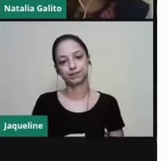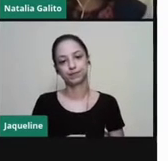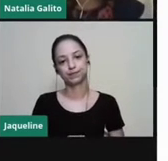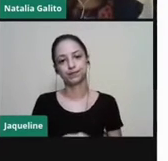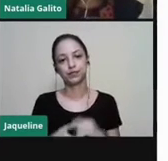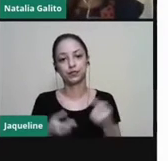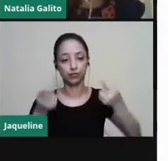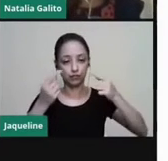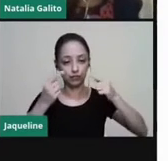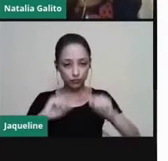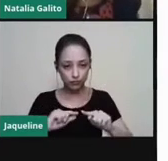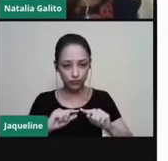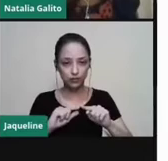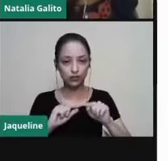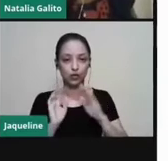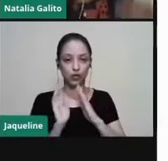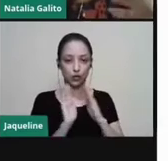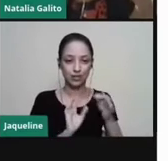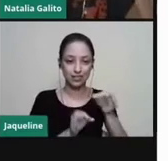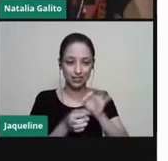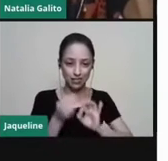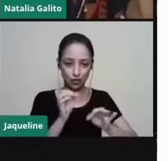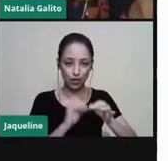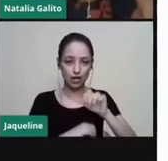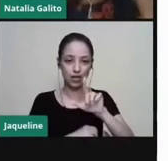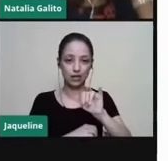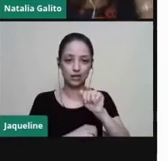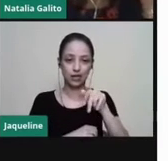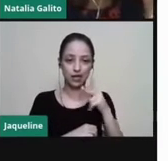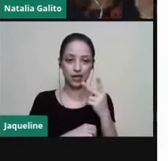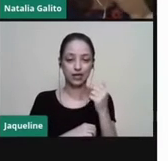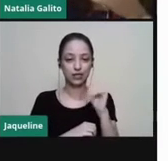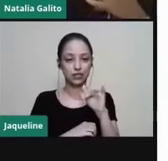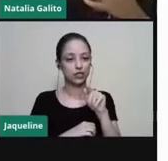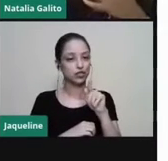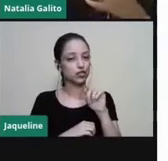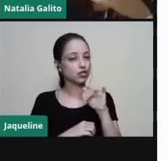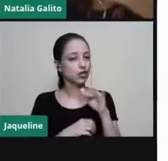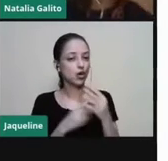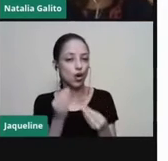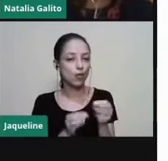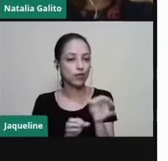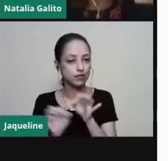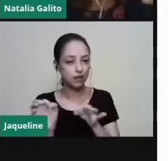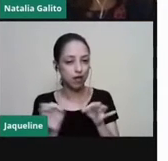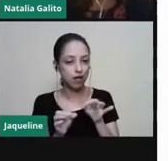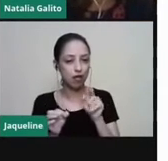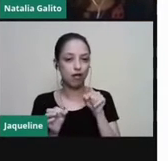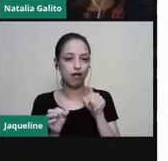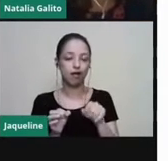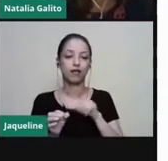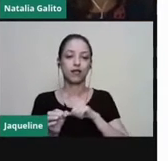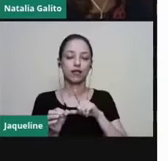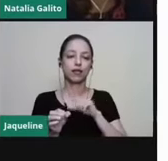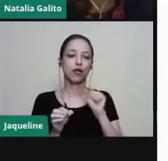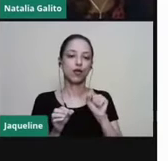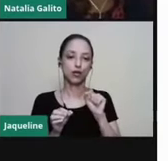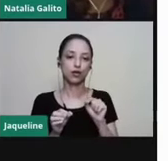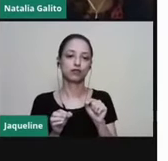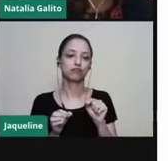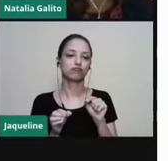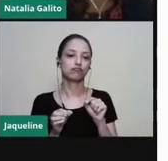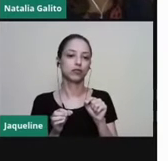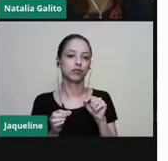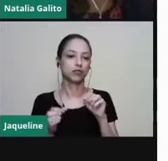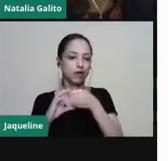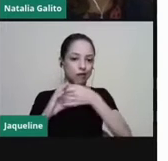linhagem celular contínua são células compradas, né? Então, elas também têm um certo aspecto genético